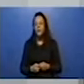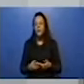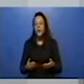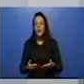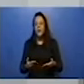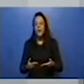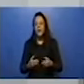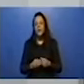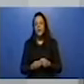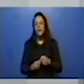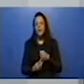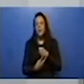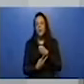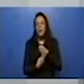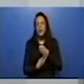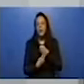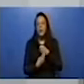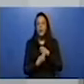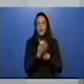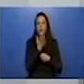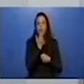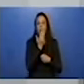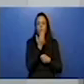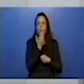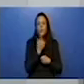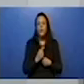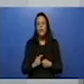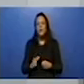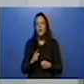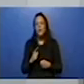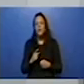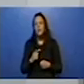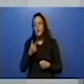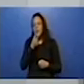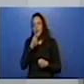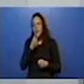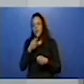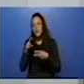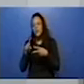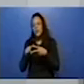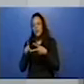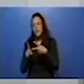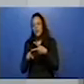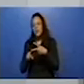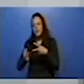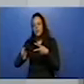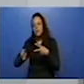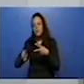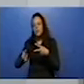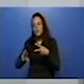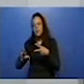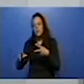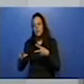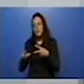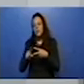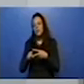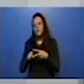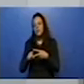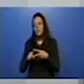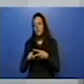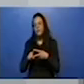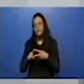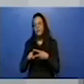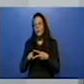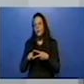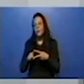to come. Nós temos duas possibilidades, galera. Duas variações de fazer com que isso fique no